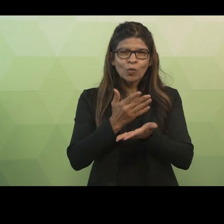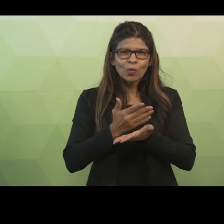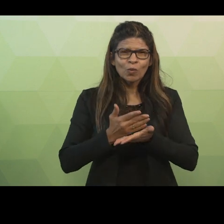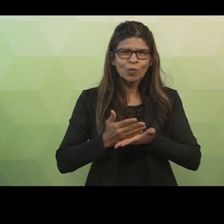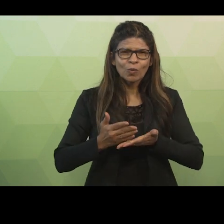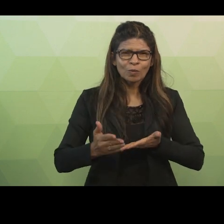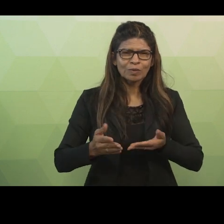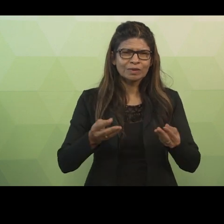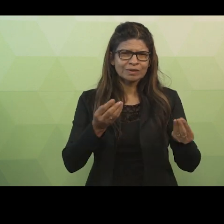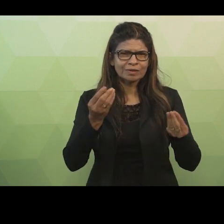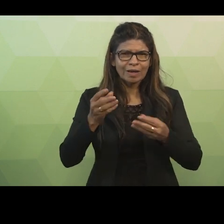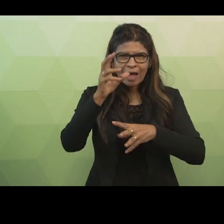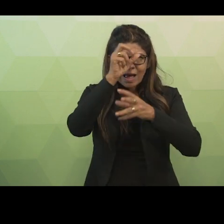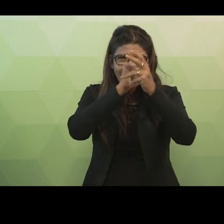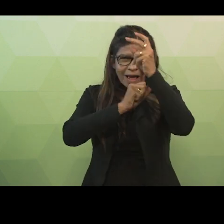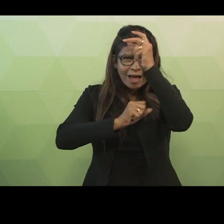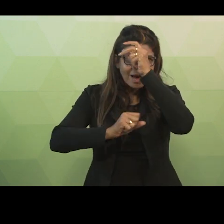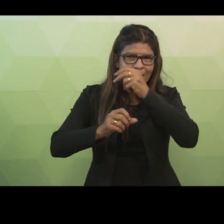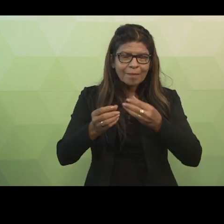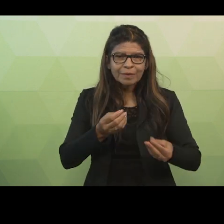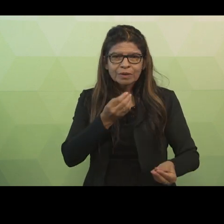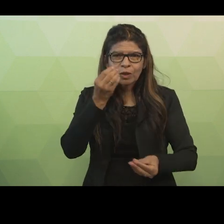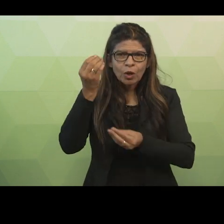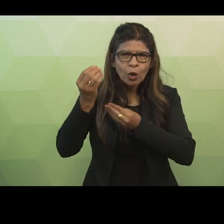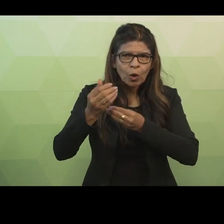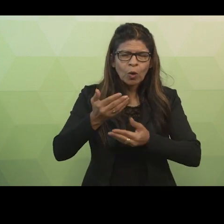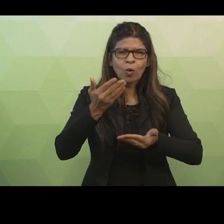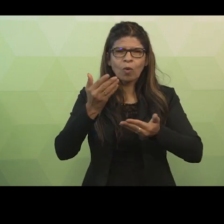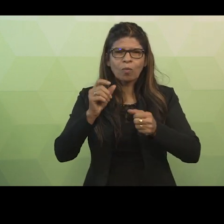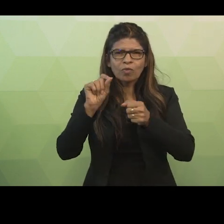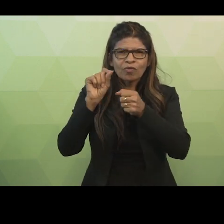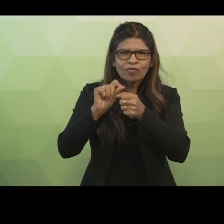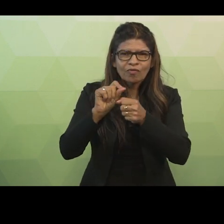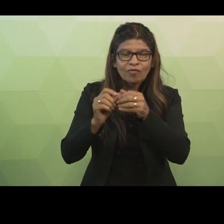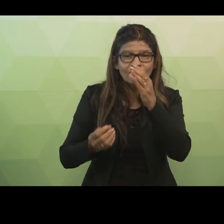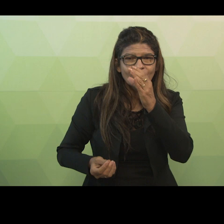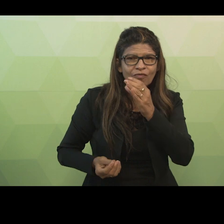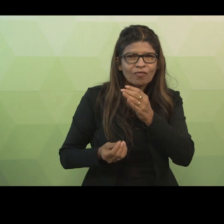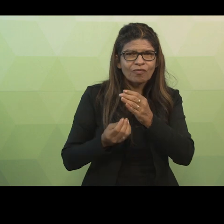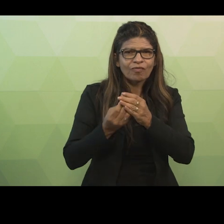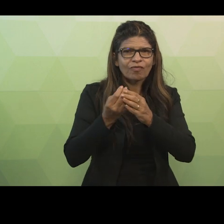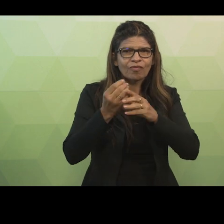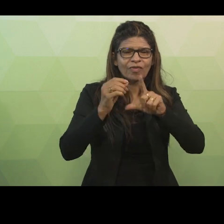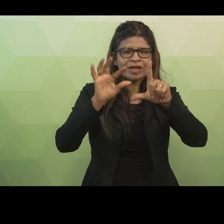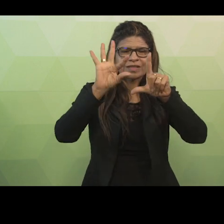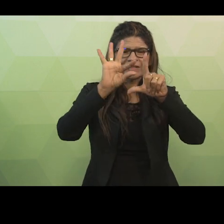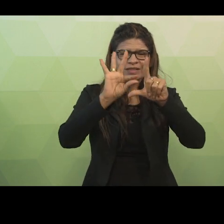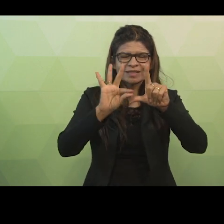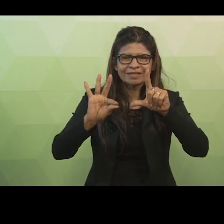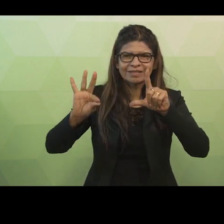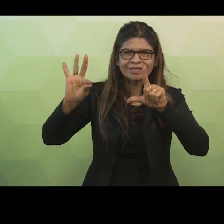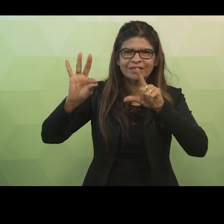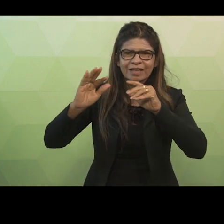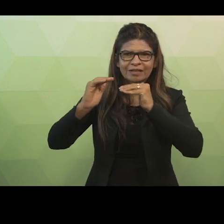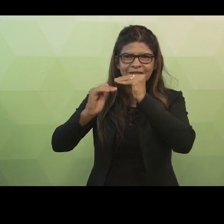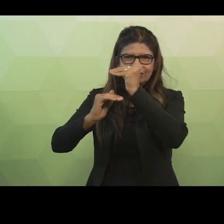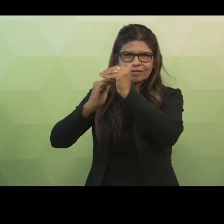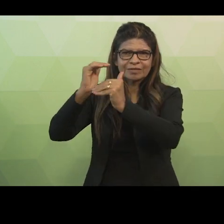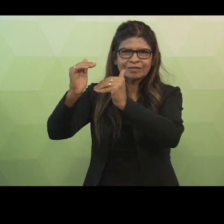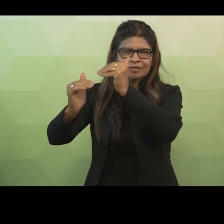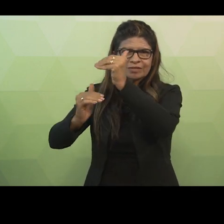Inicialmente, iremos aprender a construir um diagrama de sequência, que é um diagrama de interação utilizando a